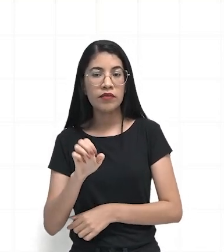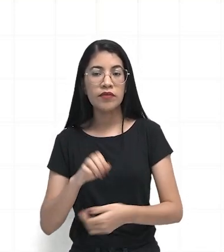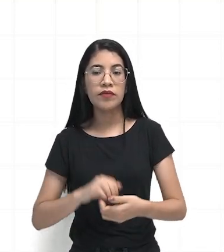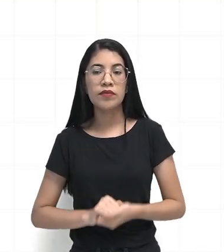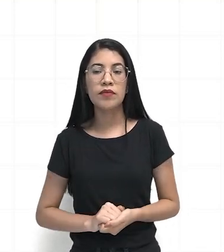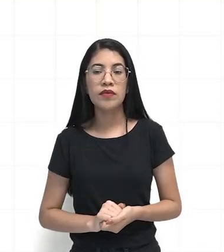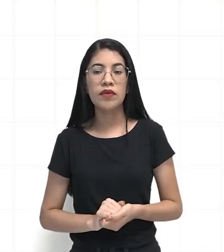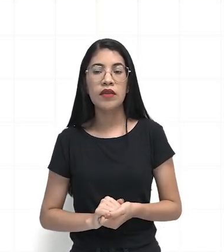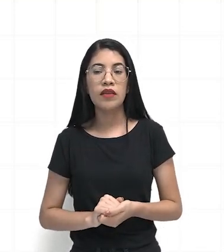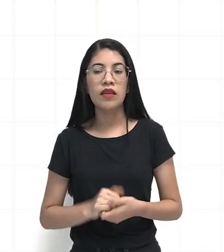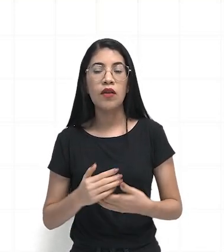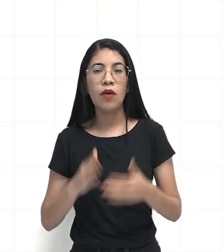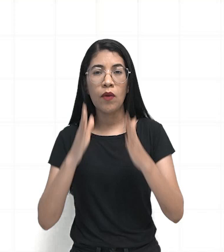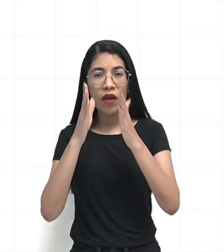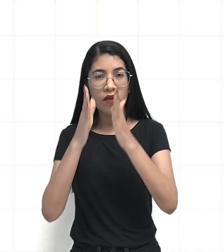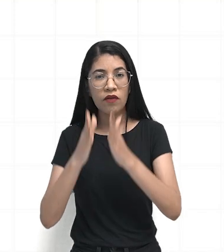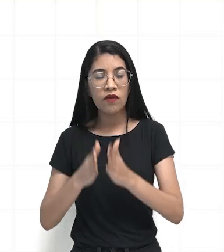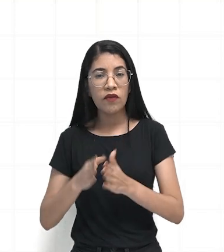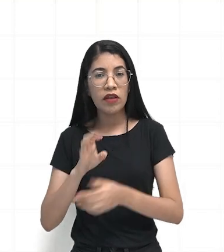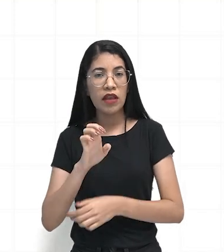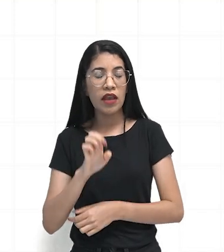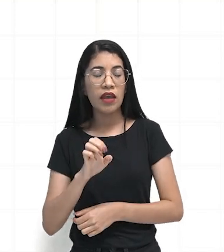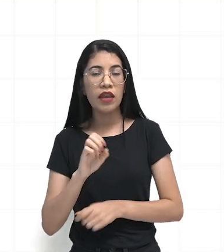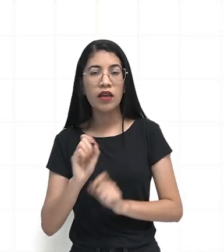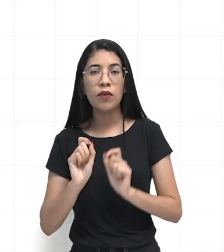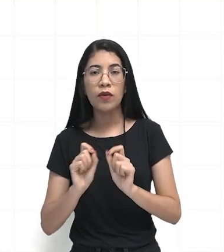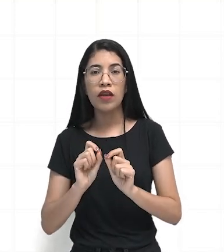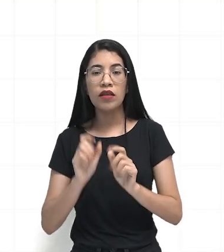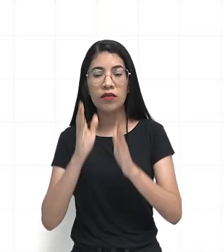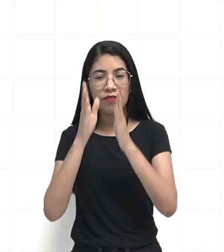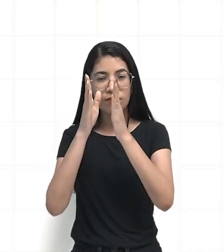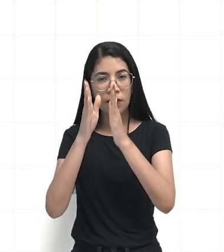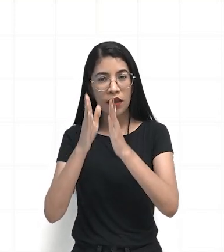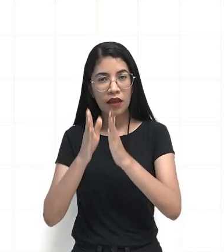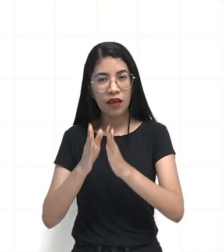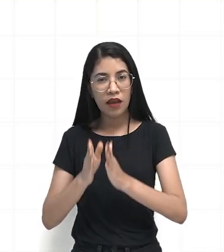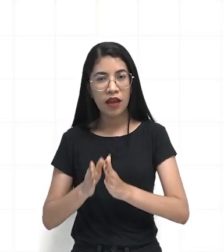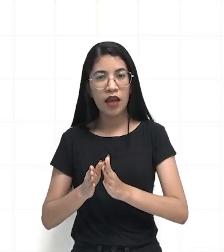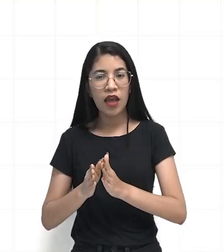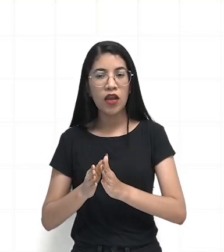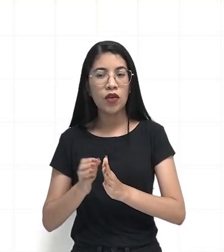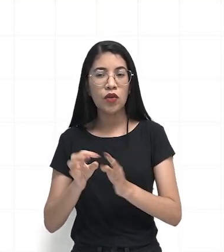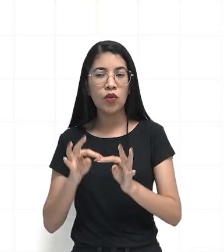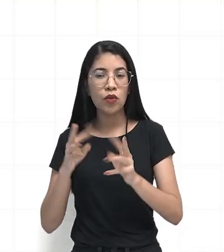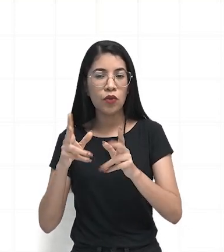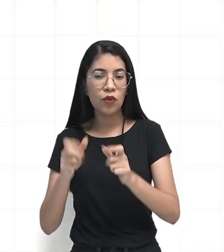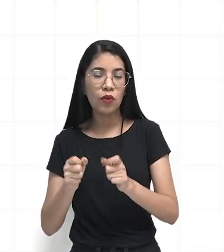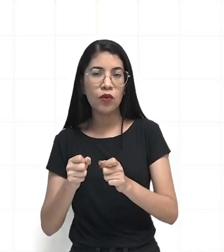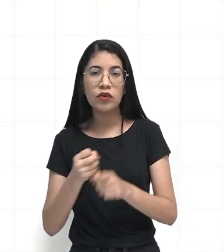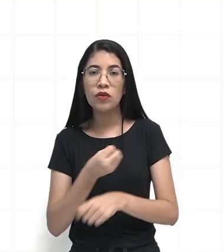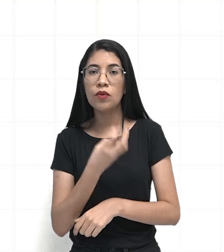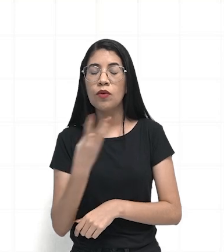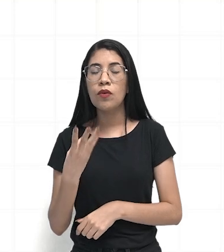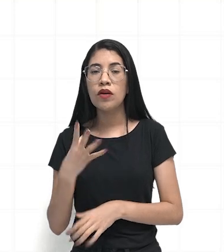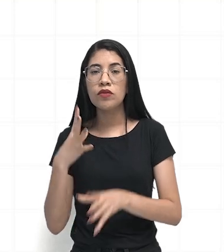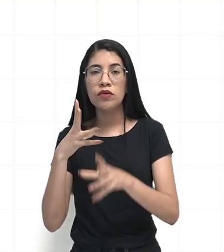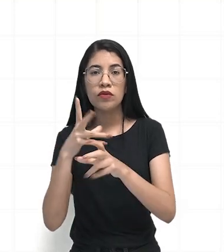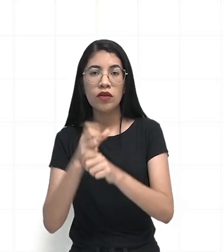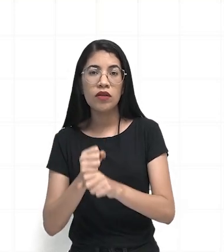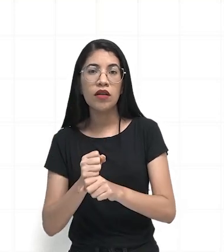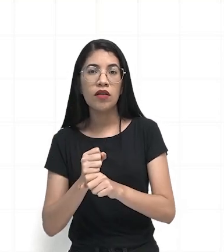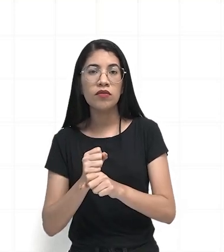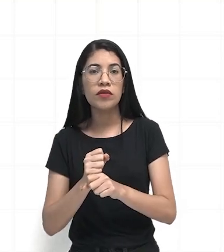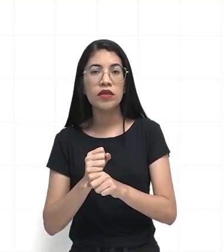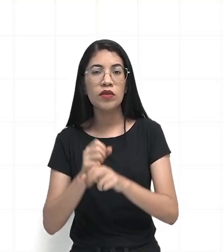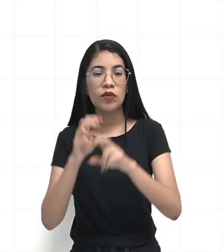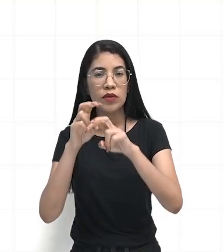Quais são os alunos da fileira E? Ou seja, toda a fileira. Todos esses alunos aqui. Quantos alunos eu tenho? Quantas